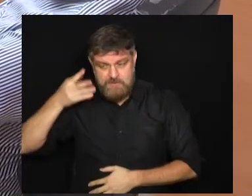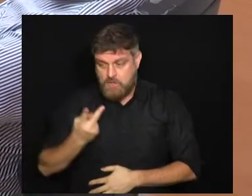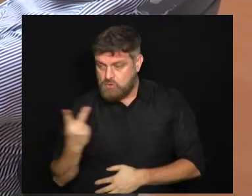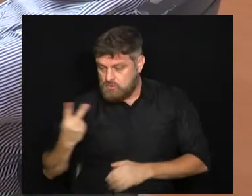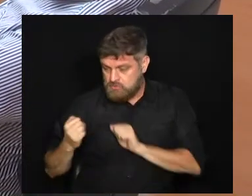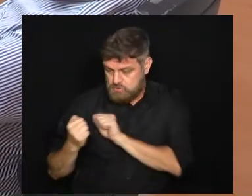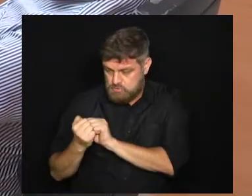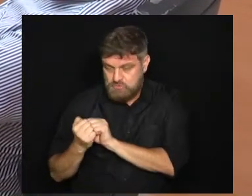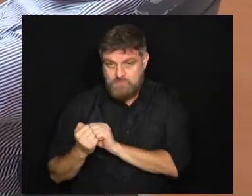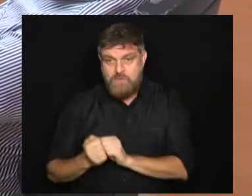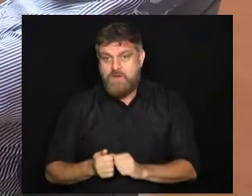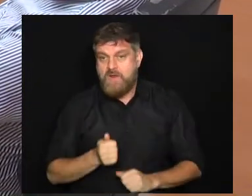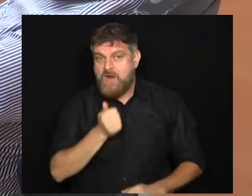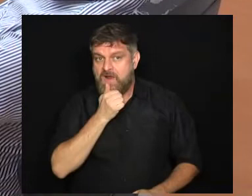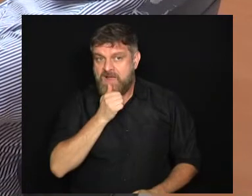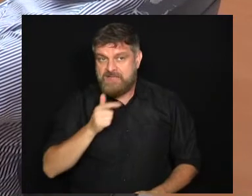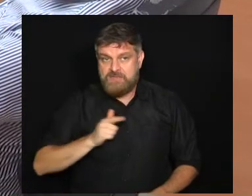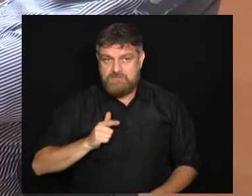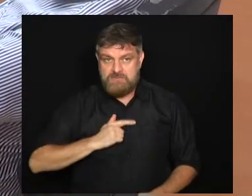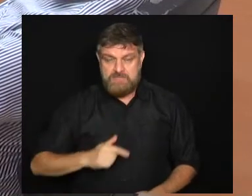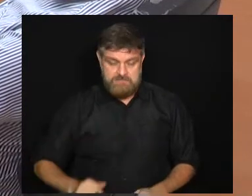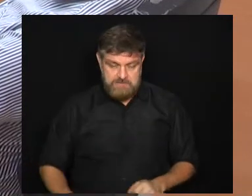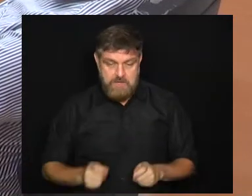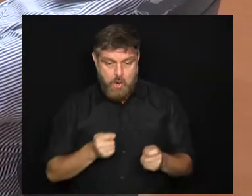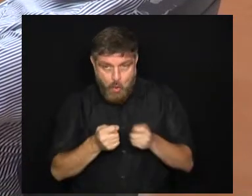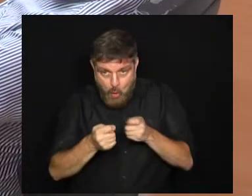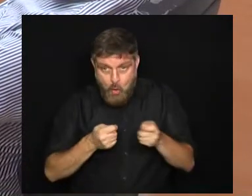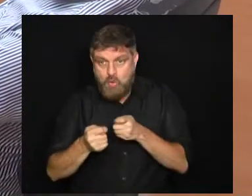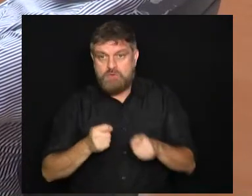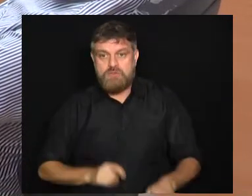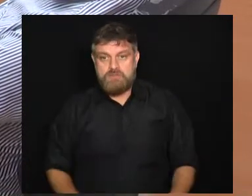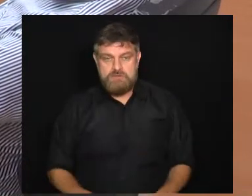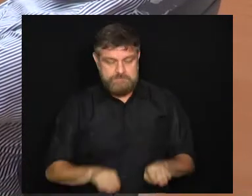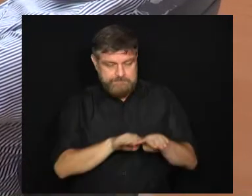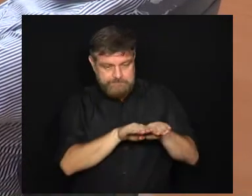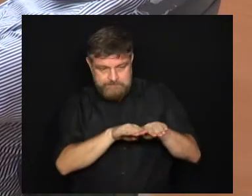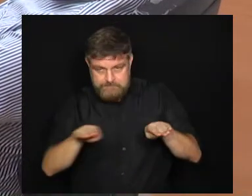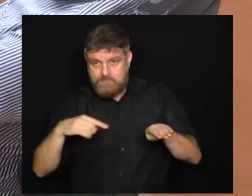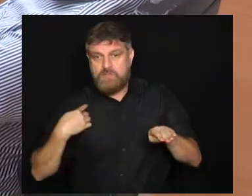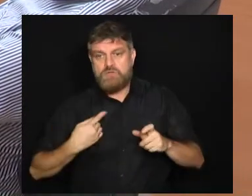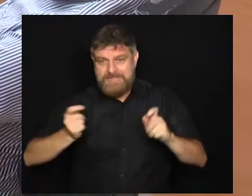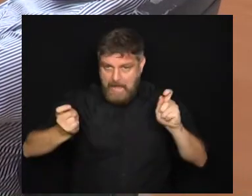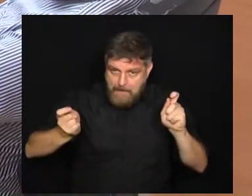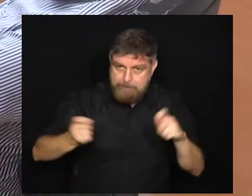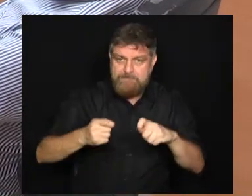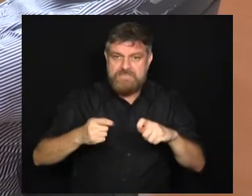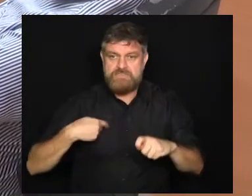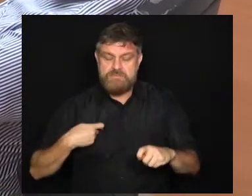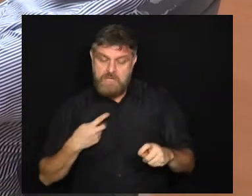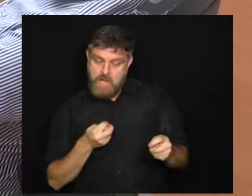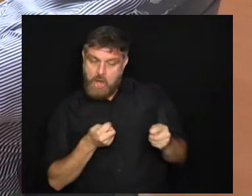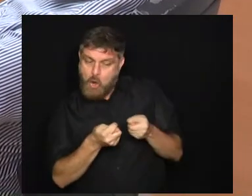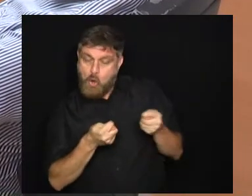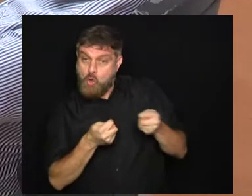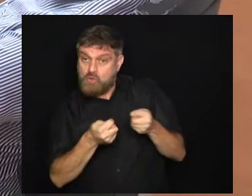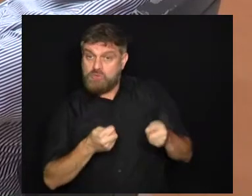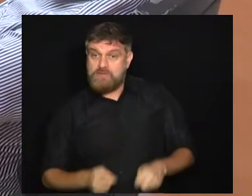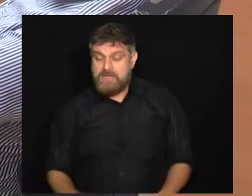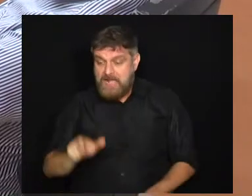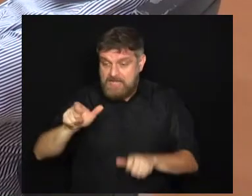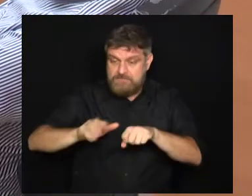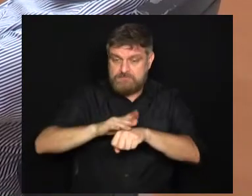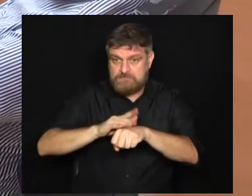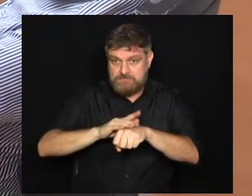houve necessidade ainda do disparo maior. Então, a gente está dentro da nossa capacidade e da monitorização dos casos, para poder